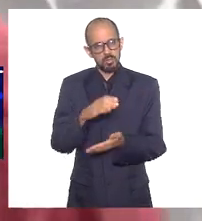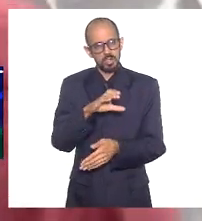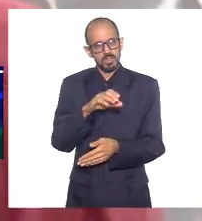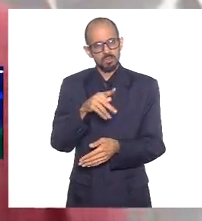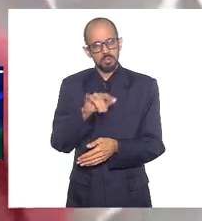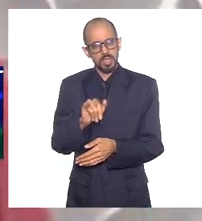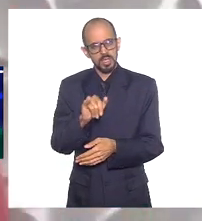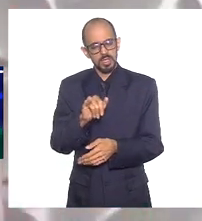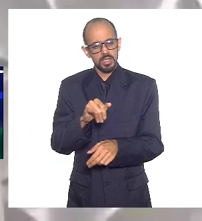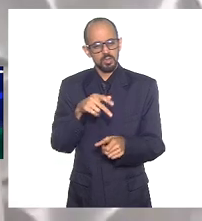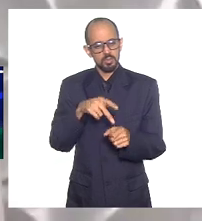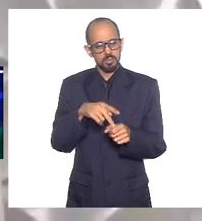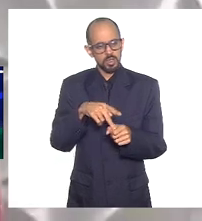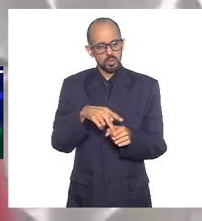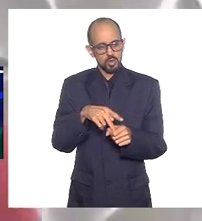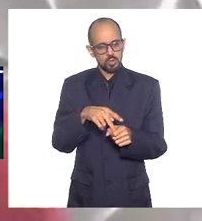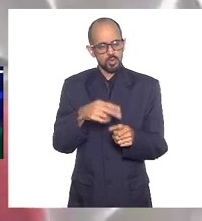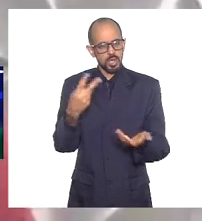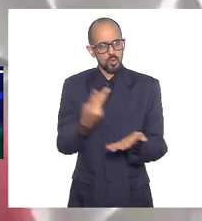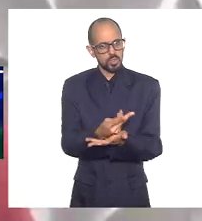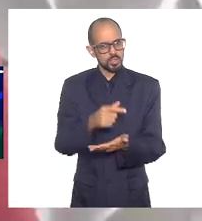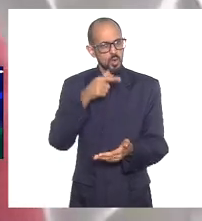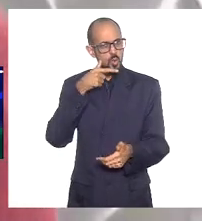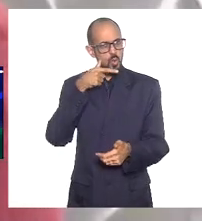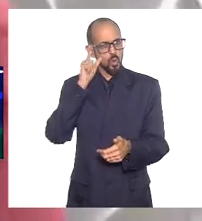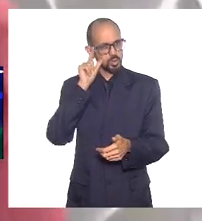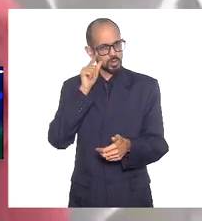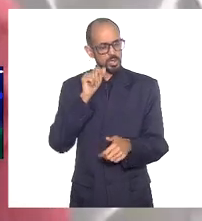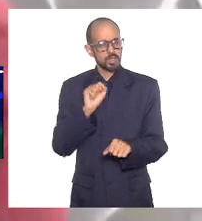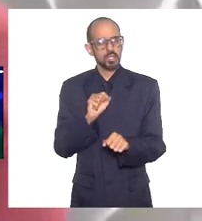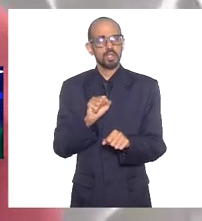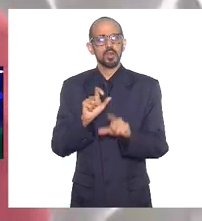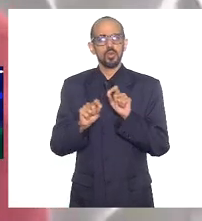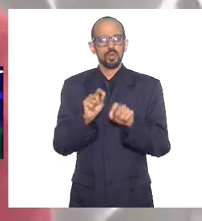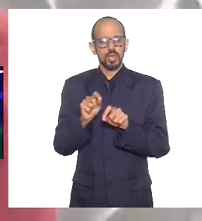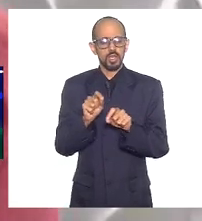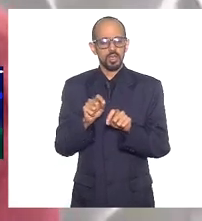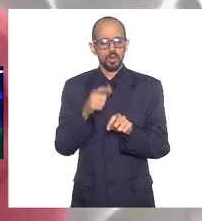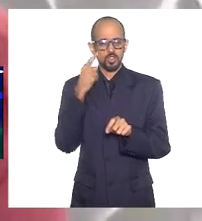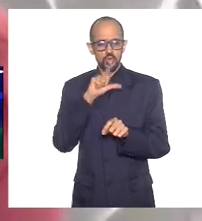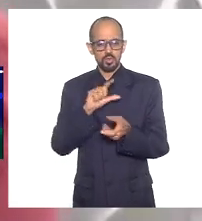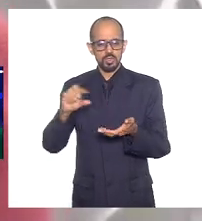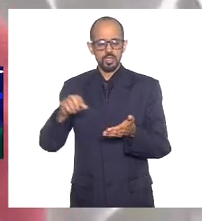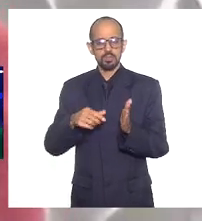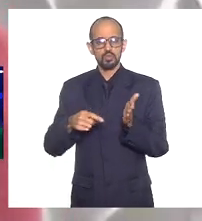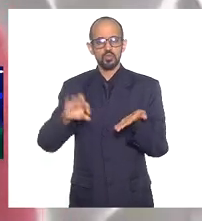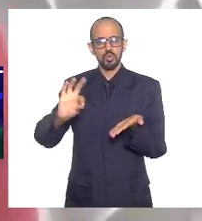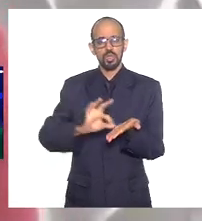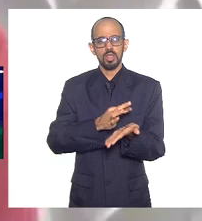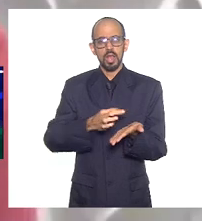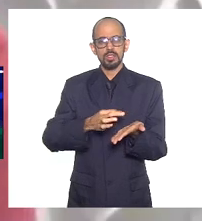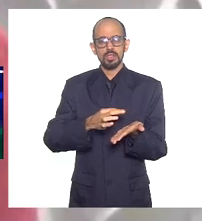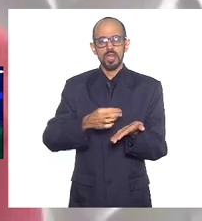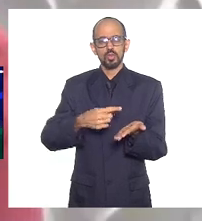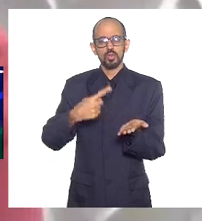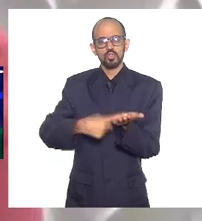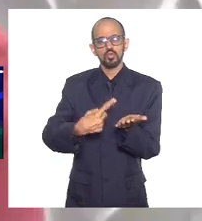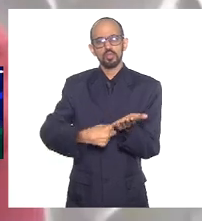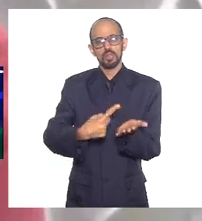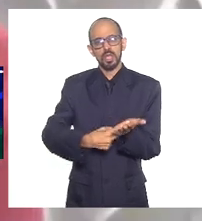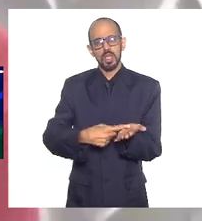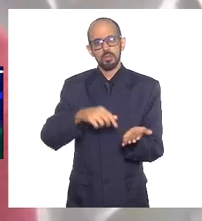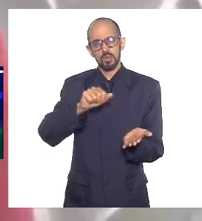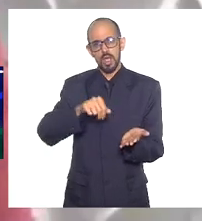o que aconteceu na data de ontem quando nós conseguimos um termo de cooperação técnica entre a